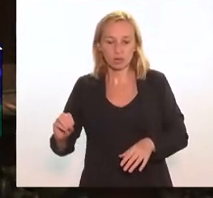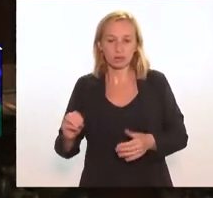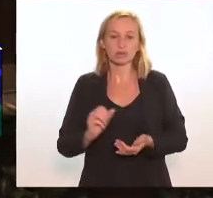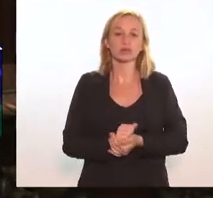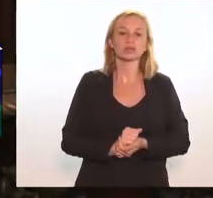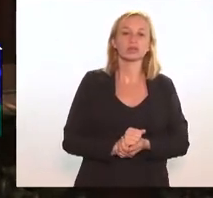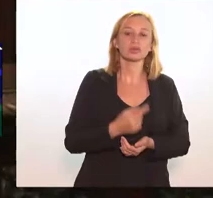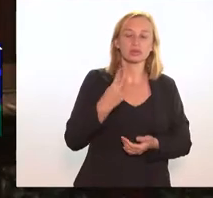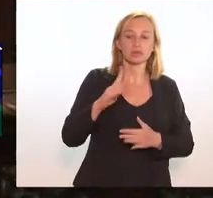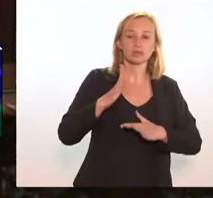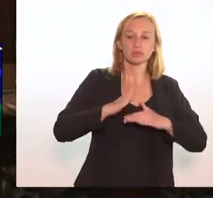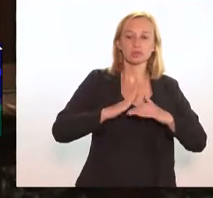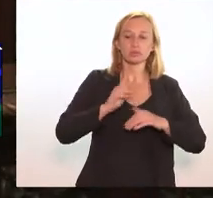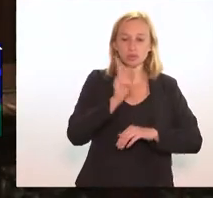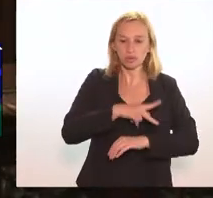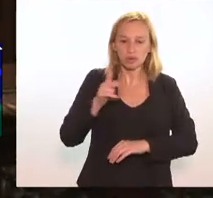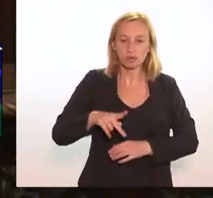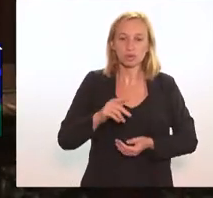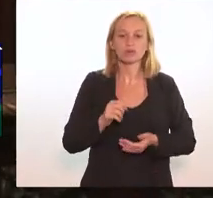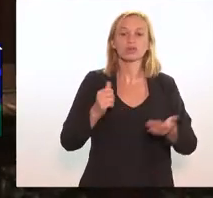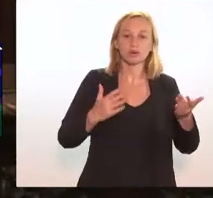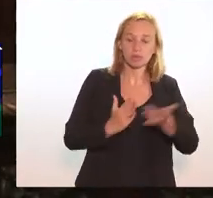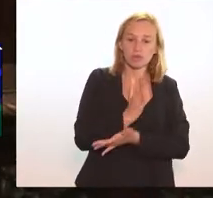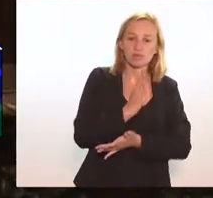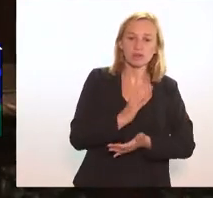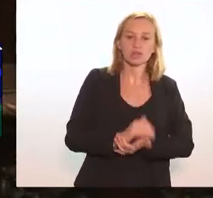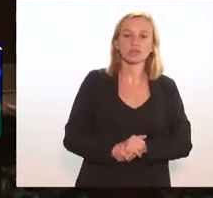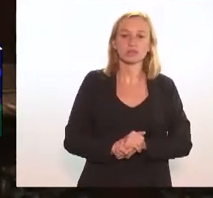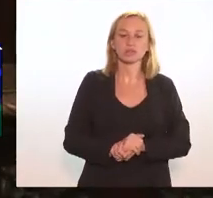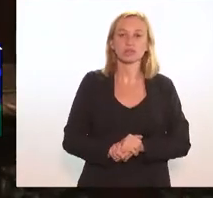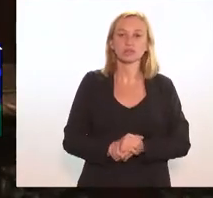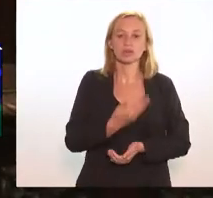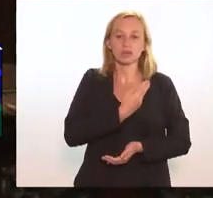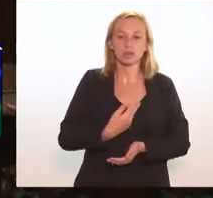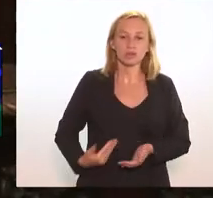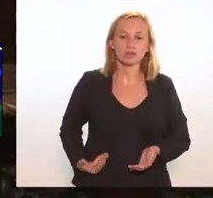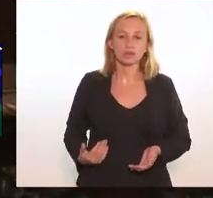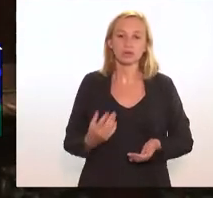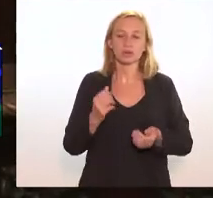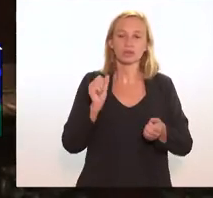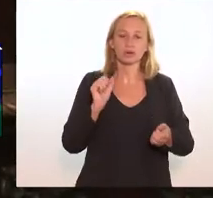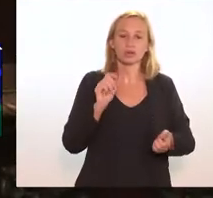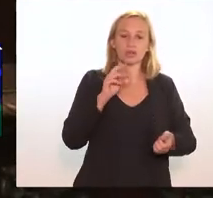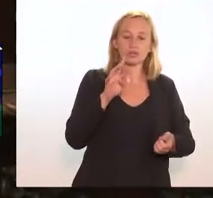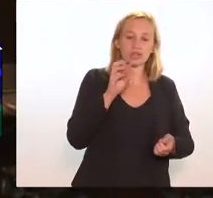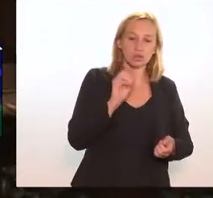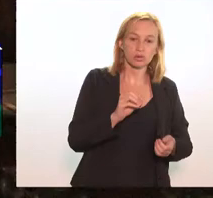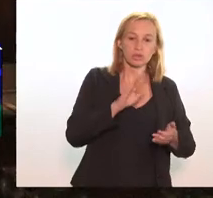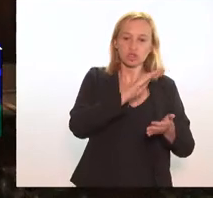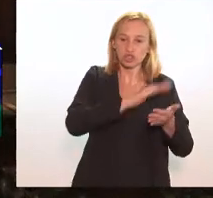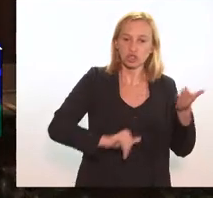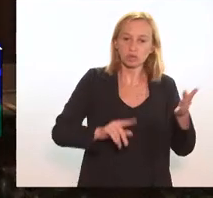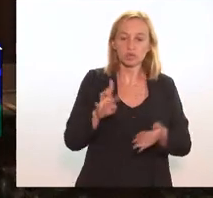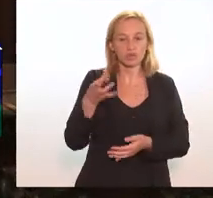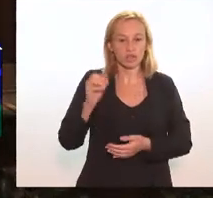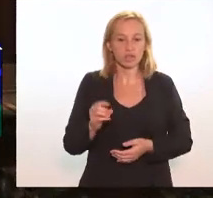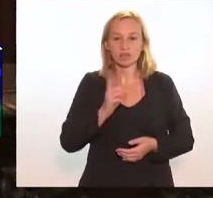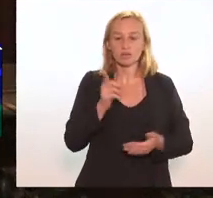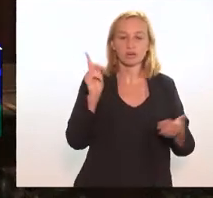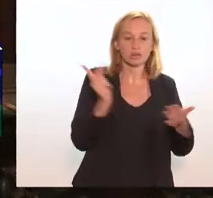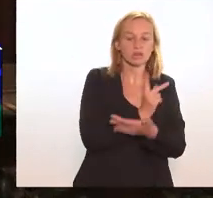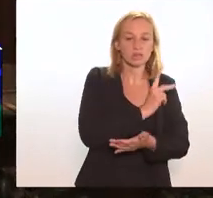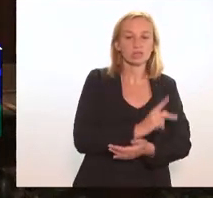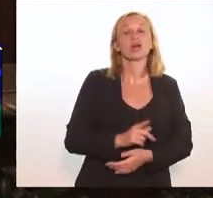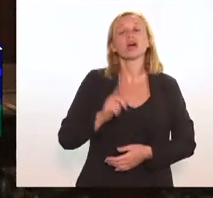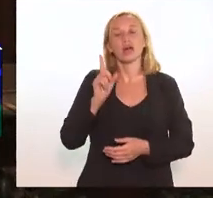dos seus professores. Isso foi aprovado, o então governador vetou, nós derrubamos o veto, mas ainda não aconteceu.